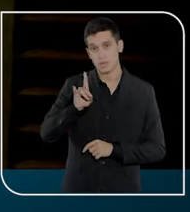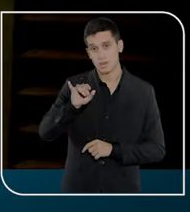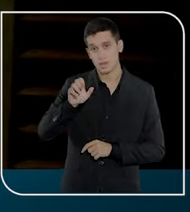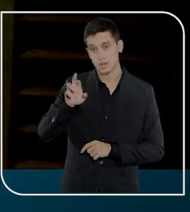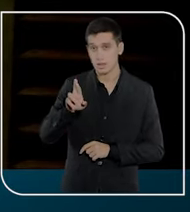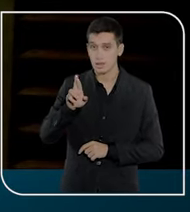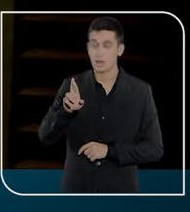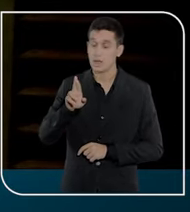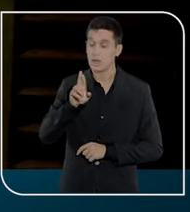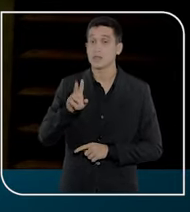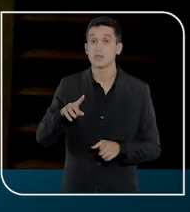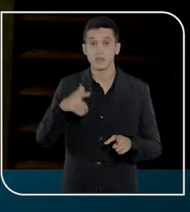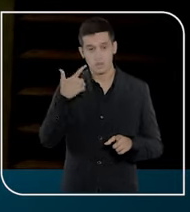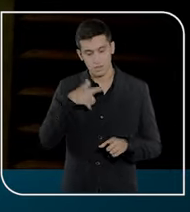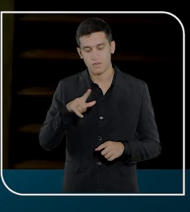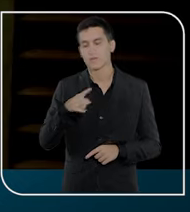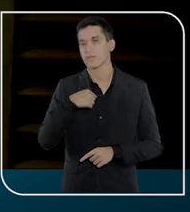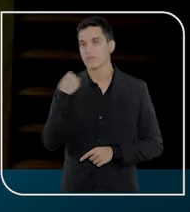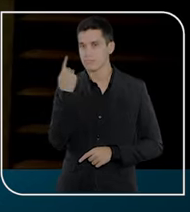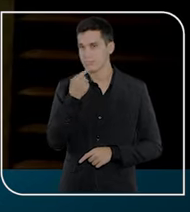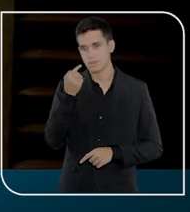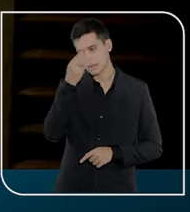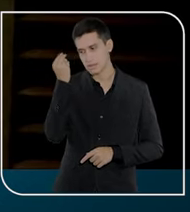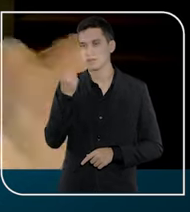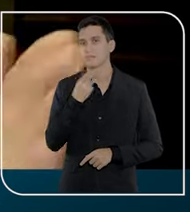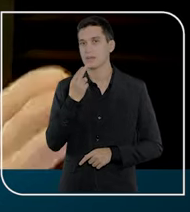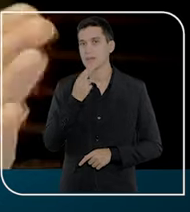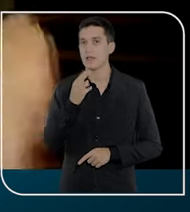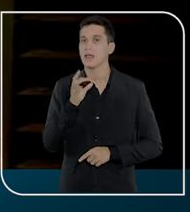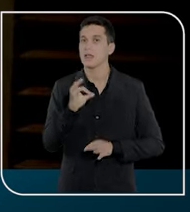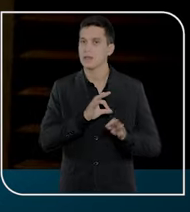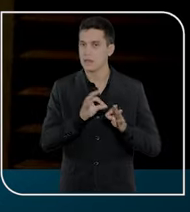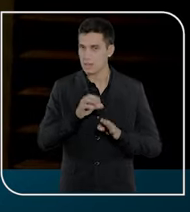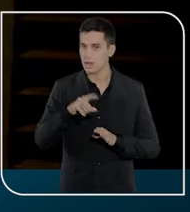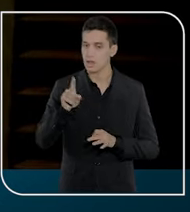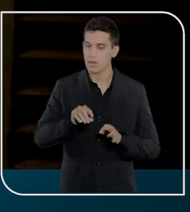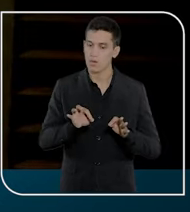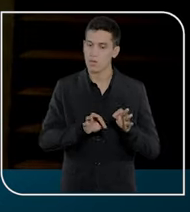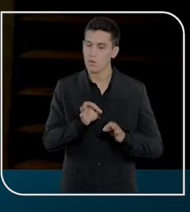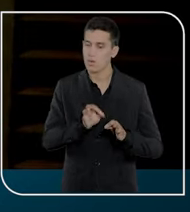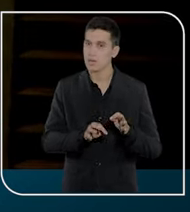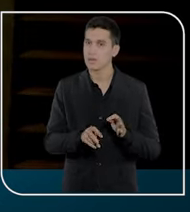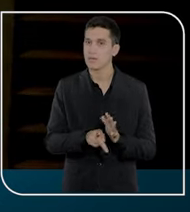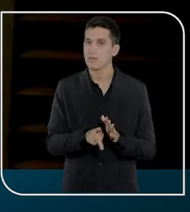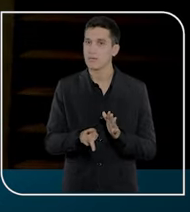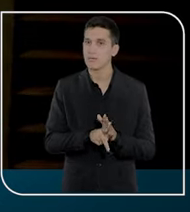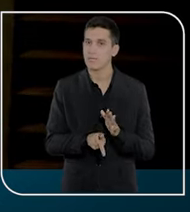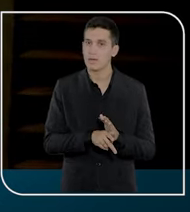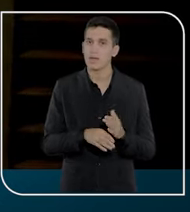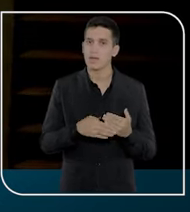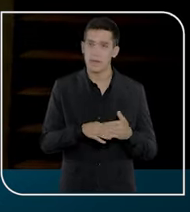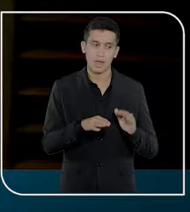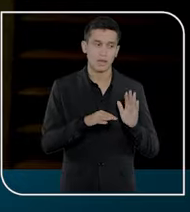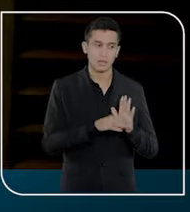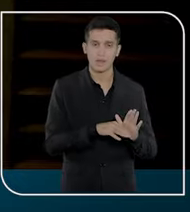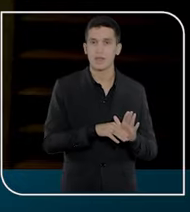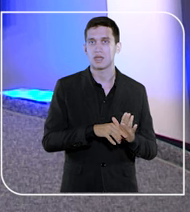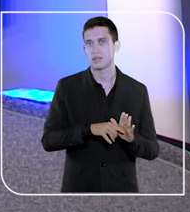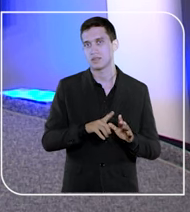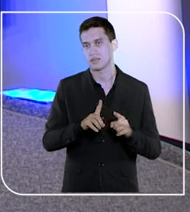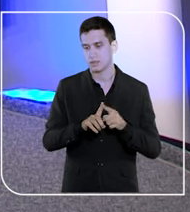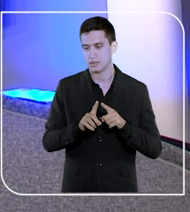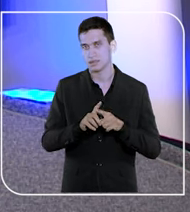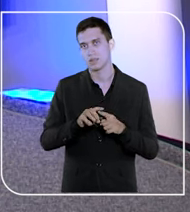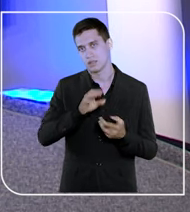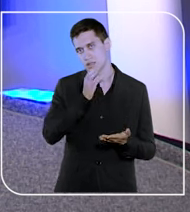esquecer, Fátima, e a gente volta de novo para o começo. A execução, ela é feita para satisfazer o O credor, credor.